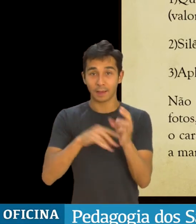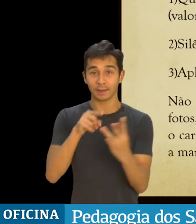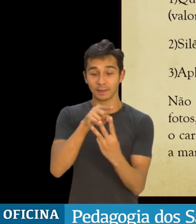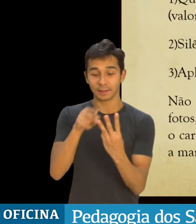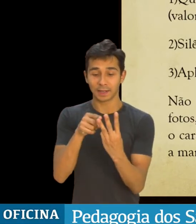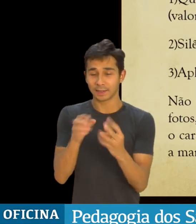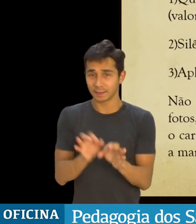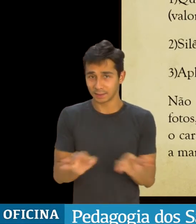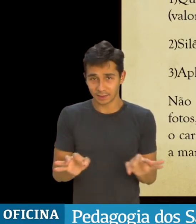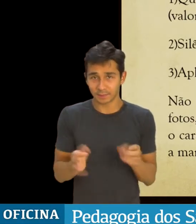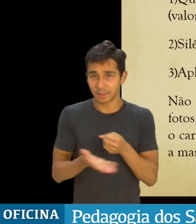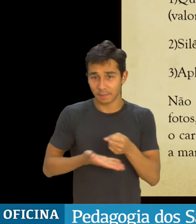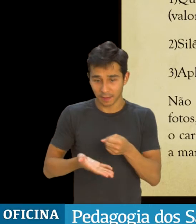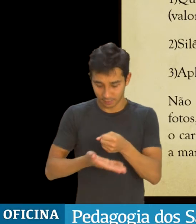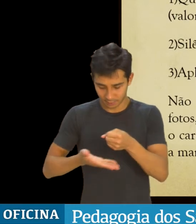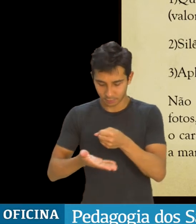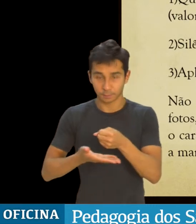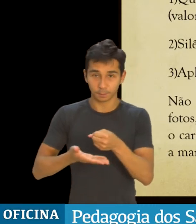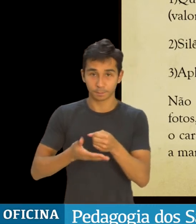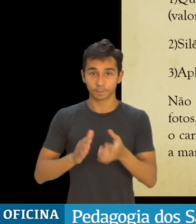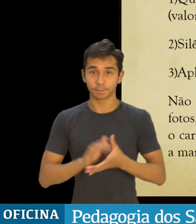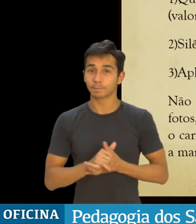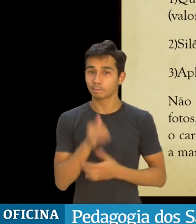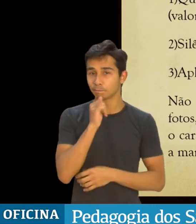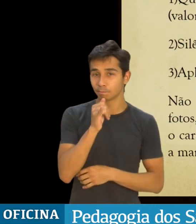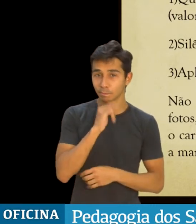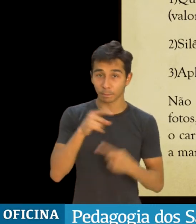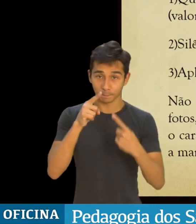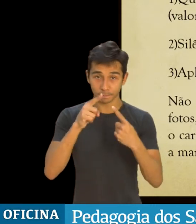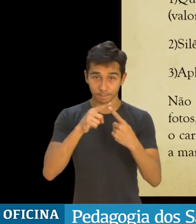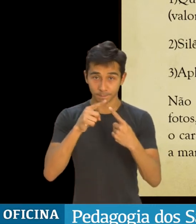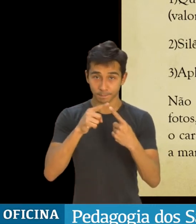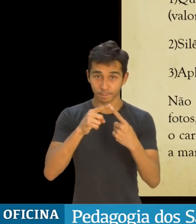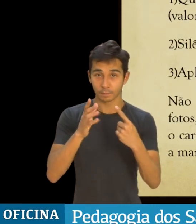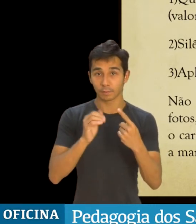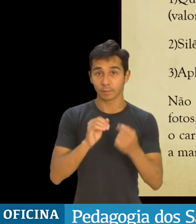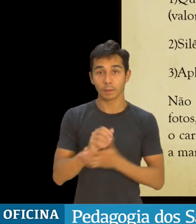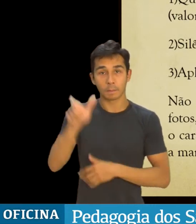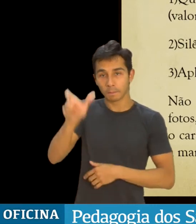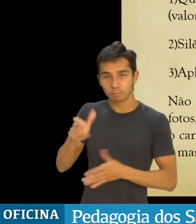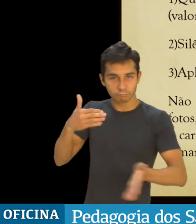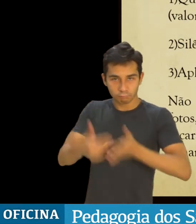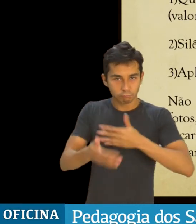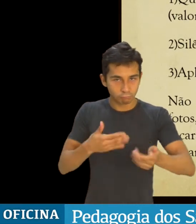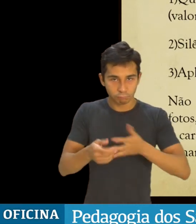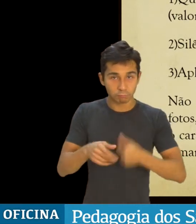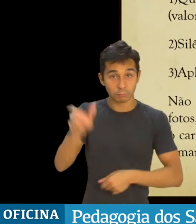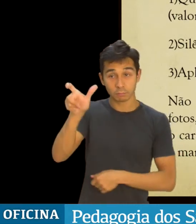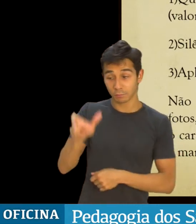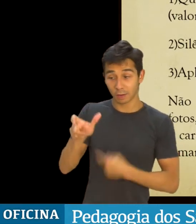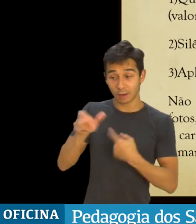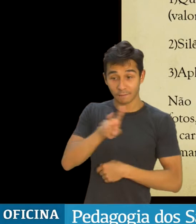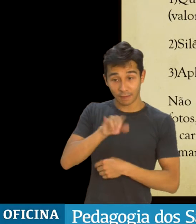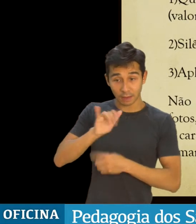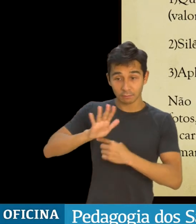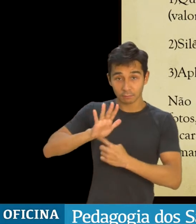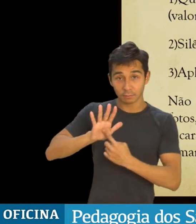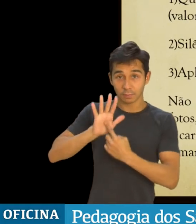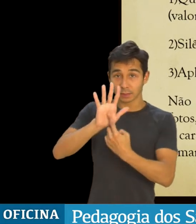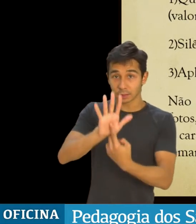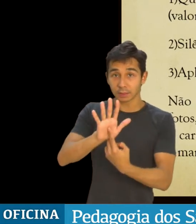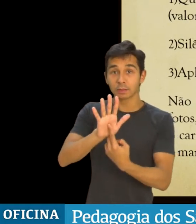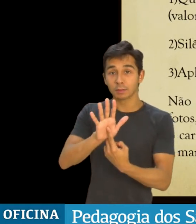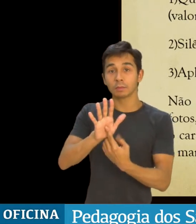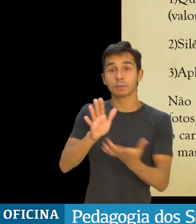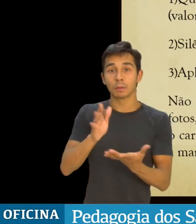nada mais do que isso, né? Você tem uma apresentação de quem for recitar, seja do